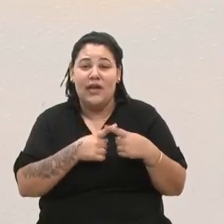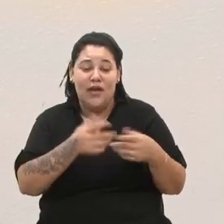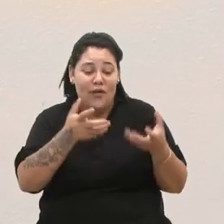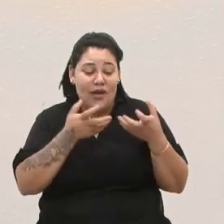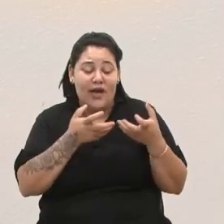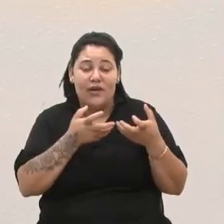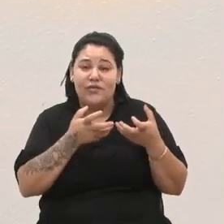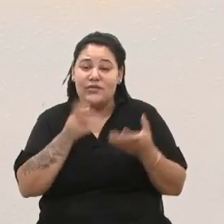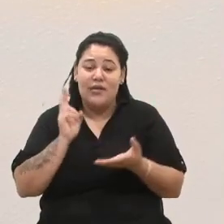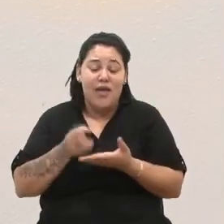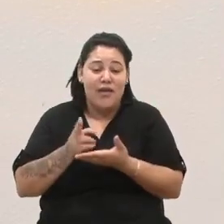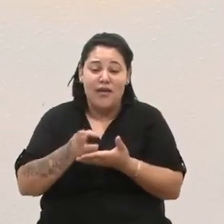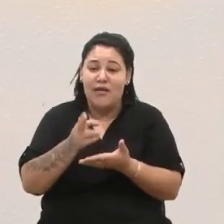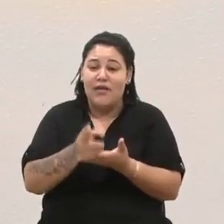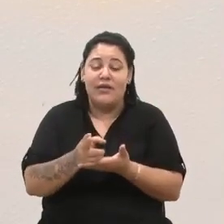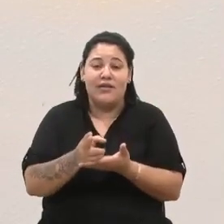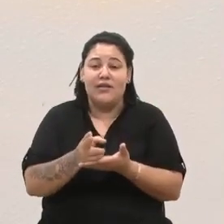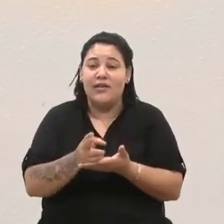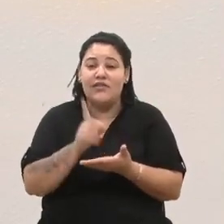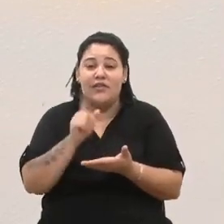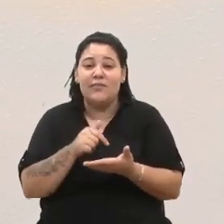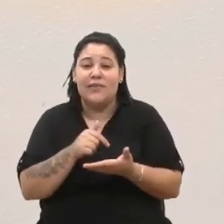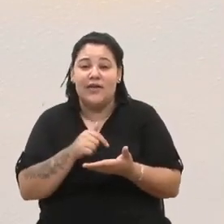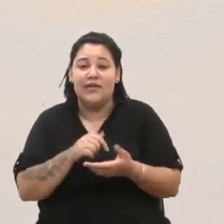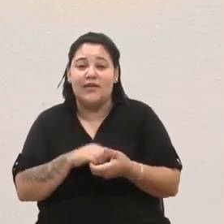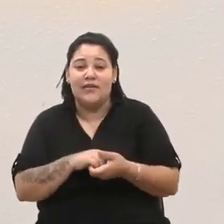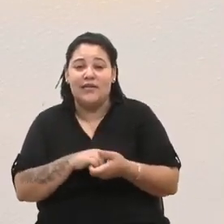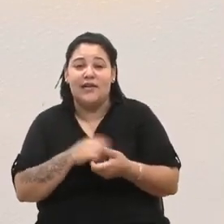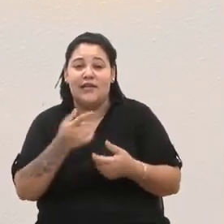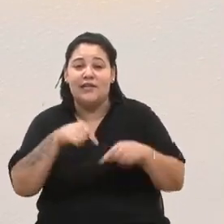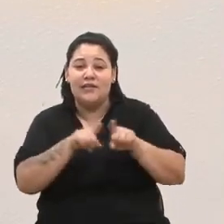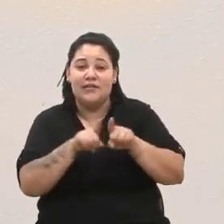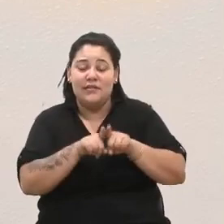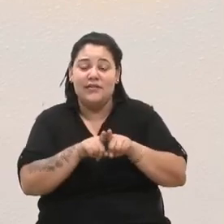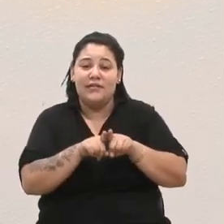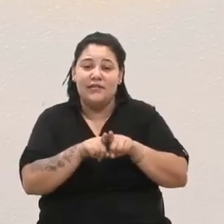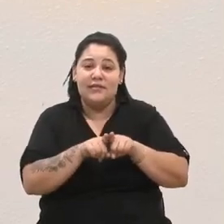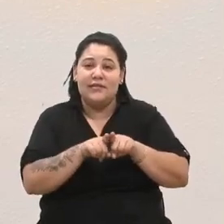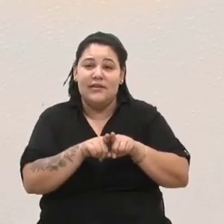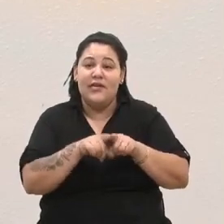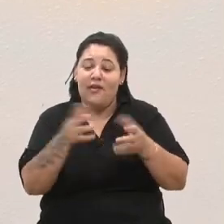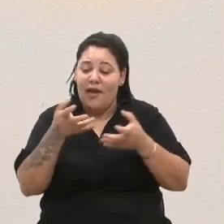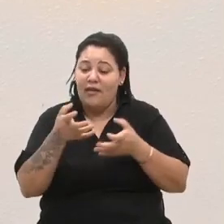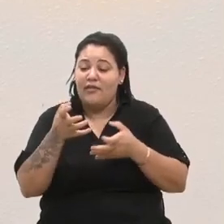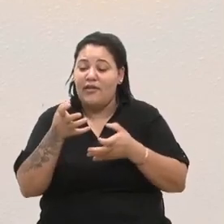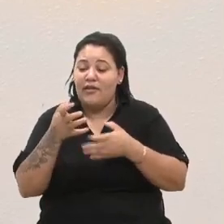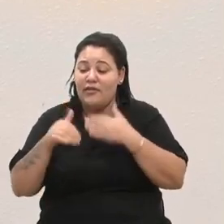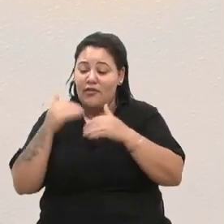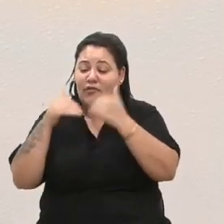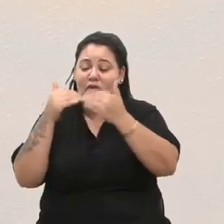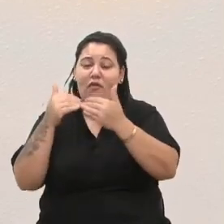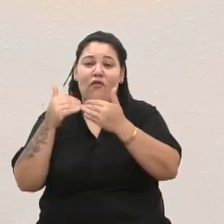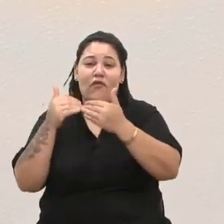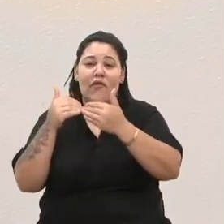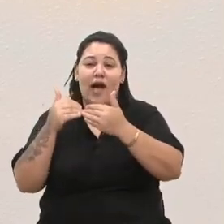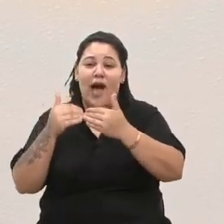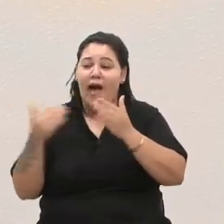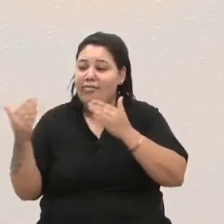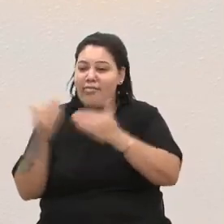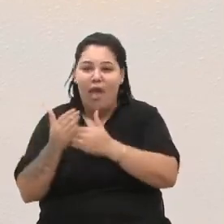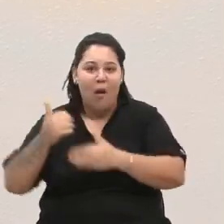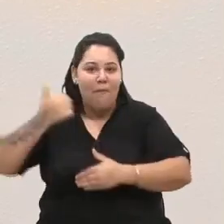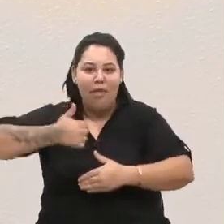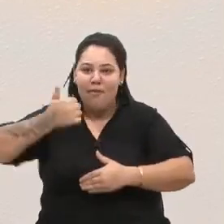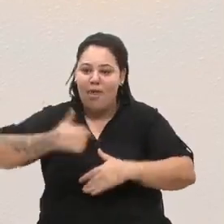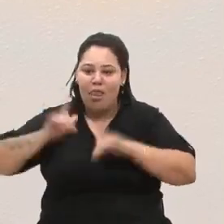cada vez a gente esteja mais na frente. Cada vez, em vez de terceiro, que nós pulássemos para segundo, para primeiro, porque falta, então,